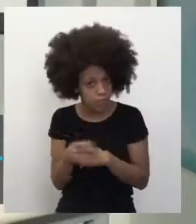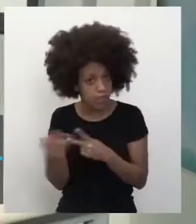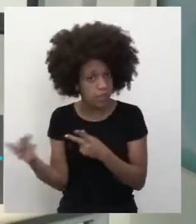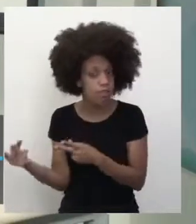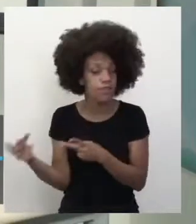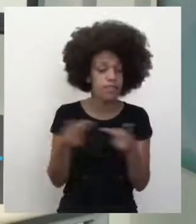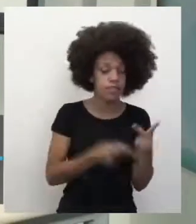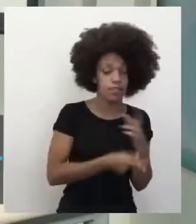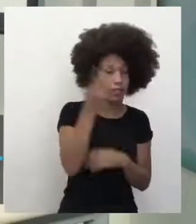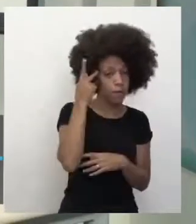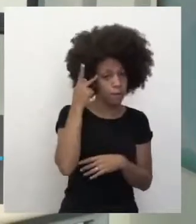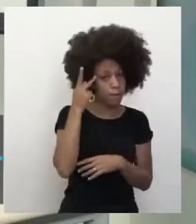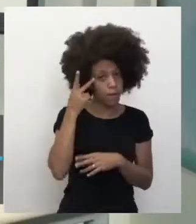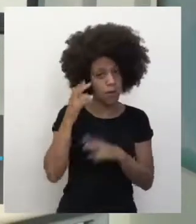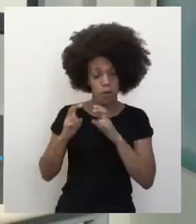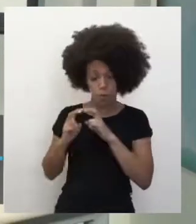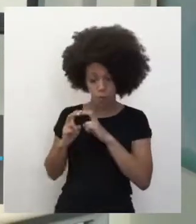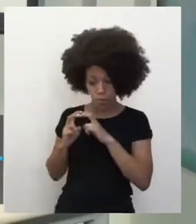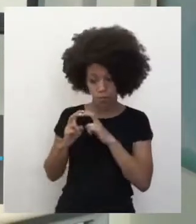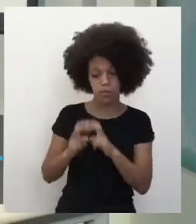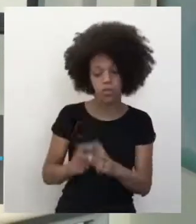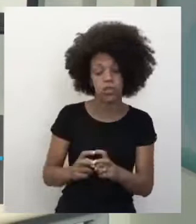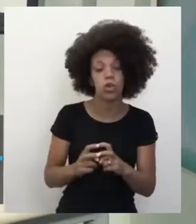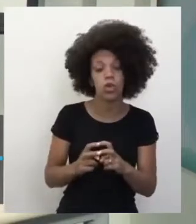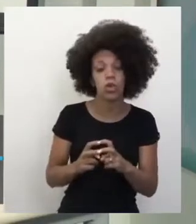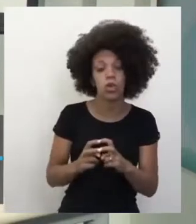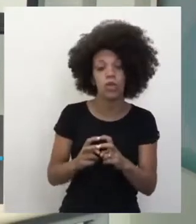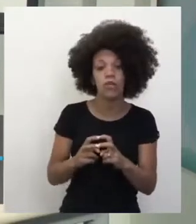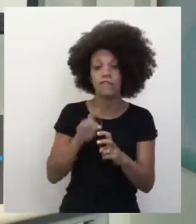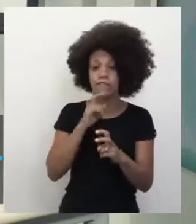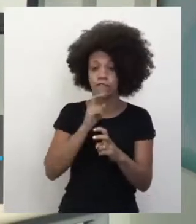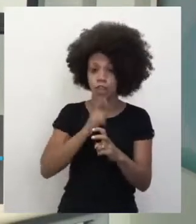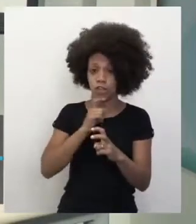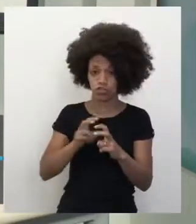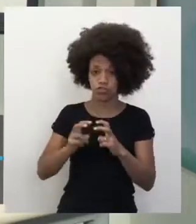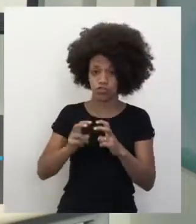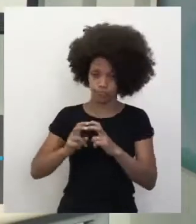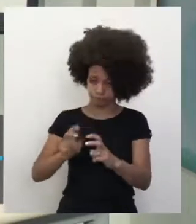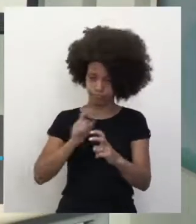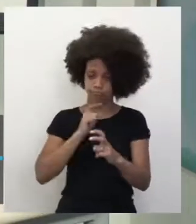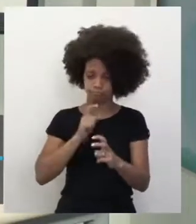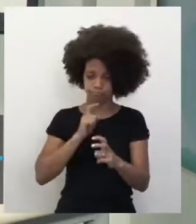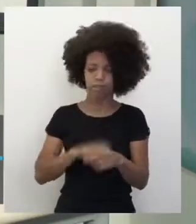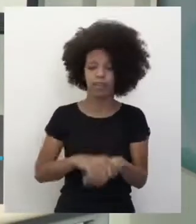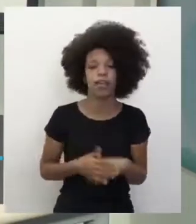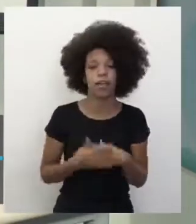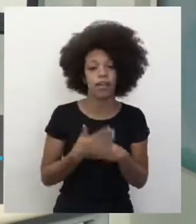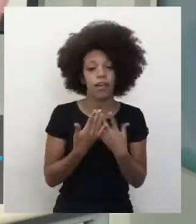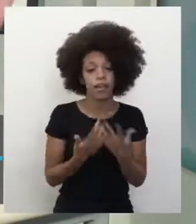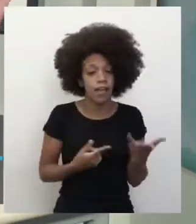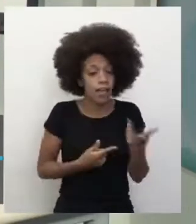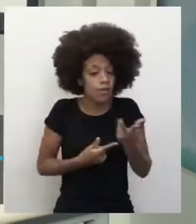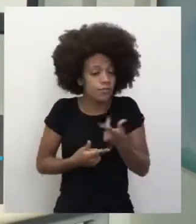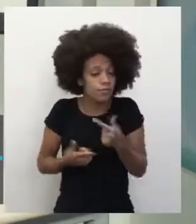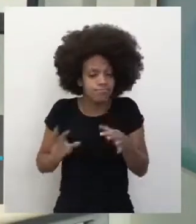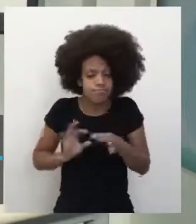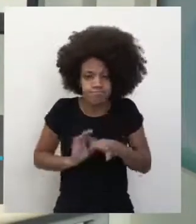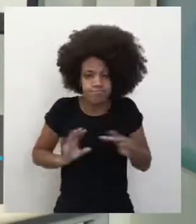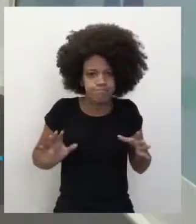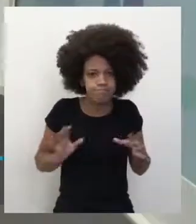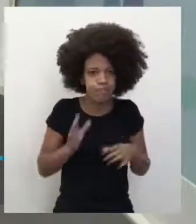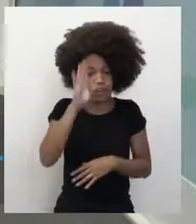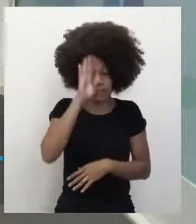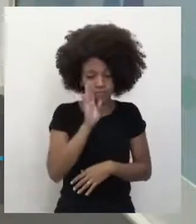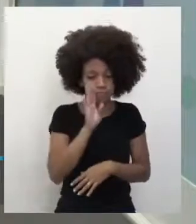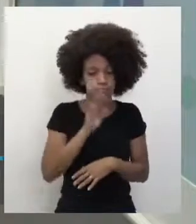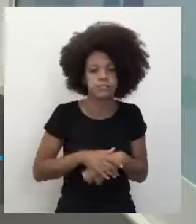metrô, pede para ir na linha verde, porque você consegue ver os painéis da Tomi Otaki. É arte gratuita, à vontade. E é legal esses